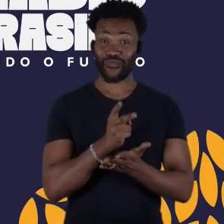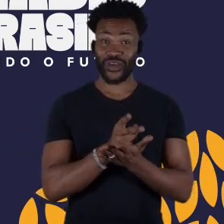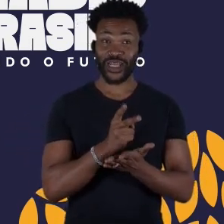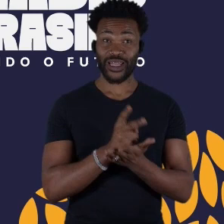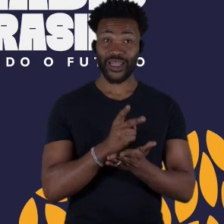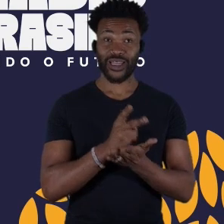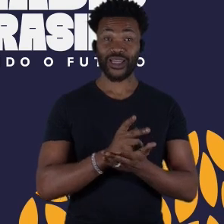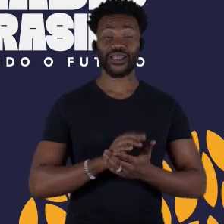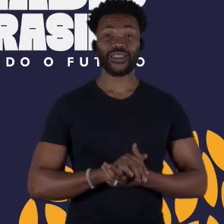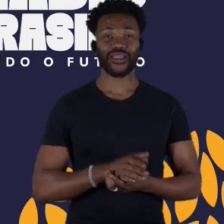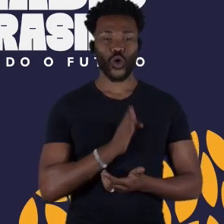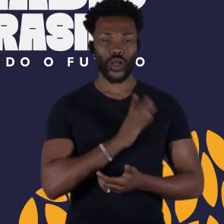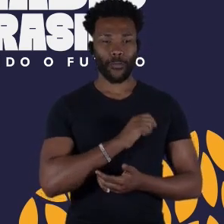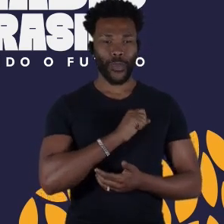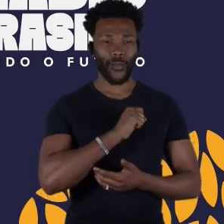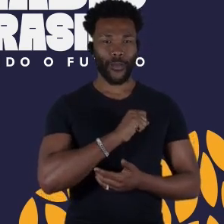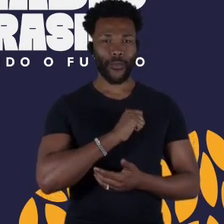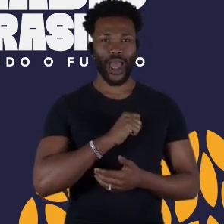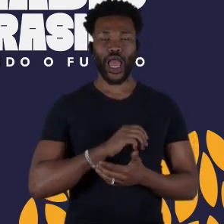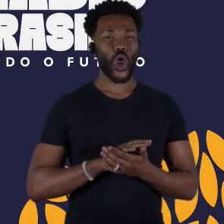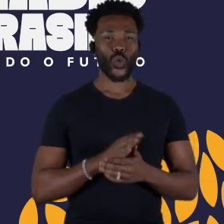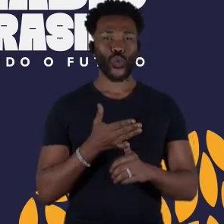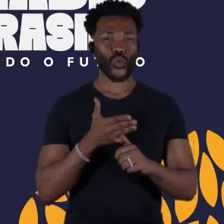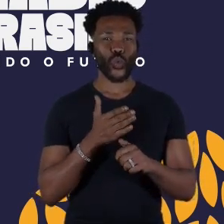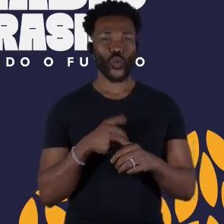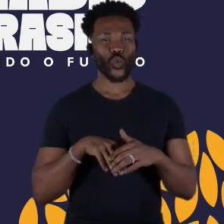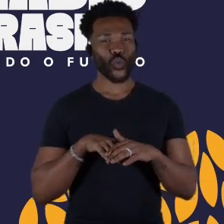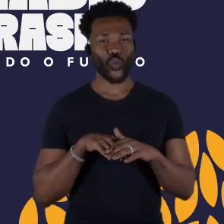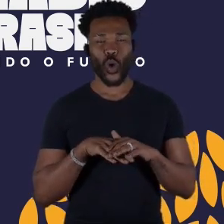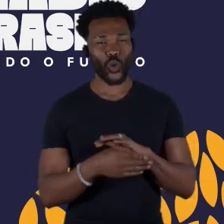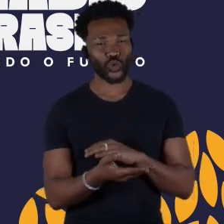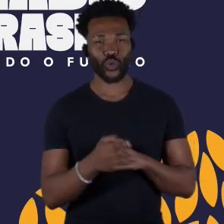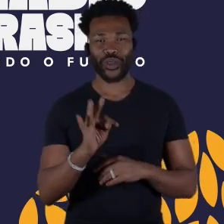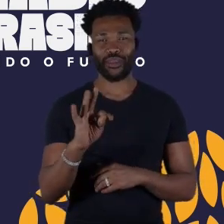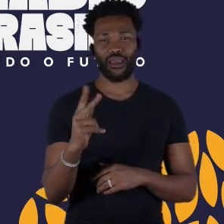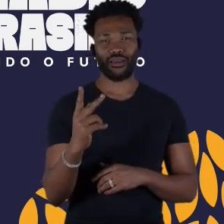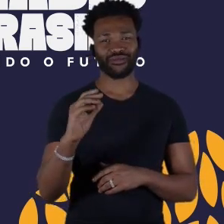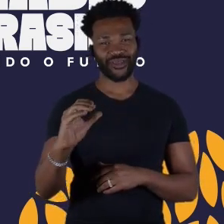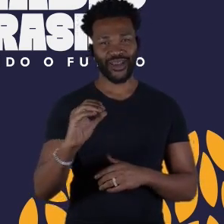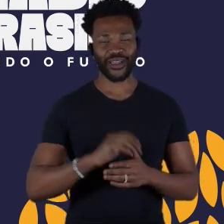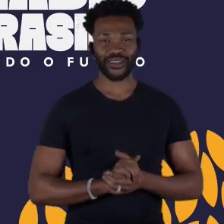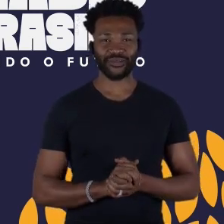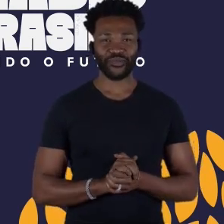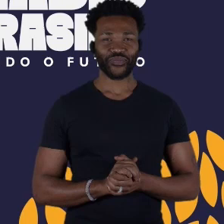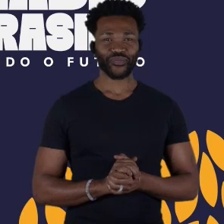taquicardia nunca se acostuma o corpo a taquicardia da THC. Então,